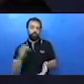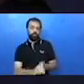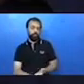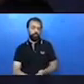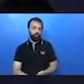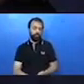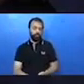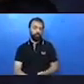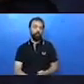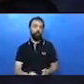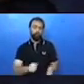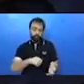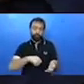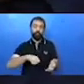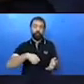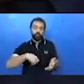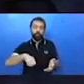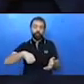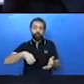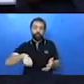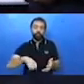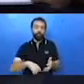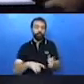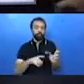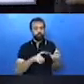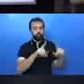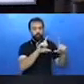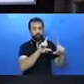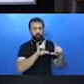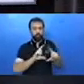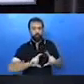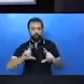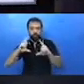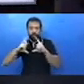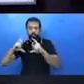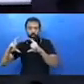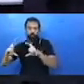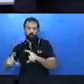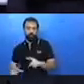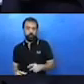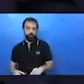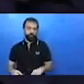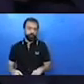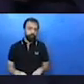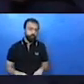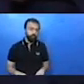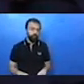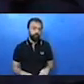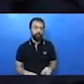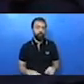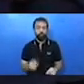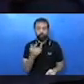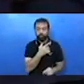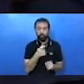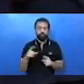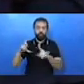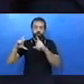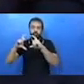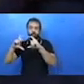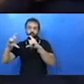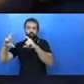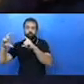2, registre nos quadros ao lado do texto o que se pede. Então, do lado dos textos, nós temos esses